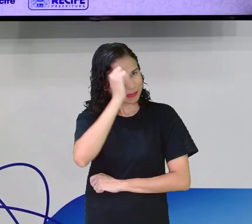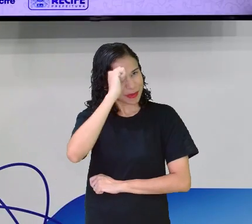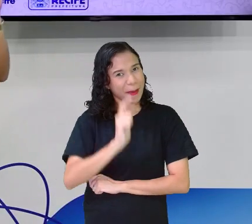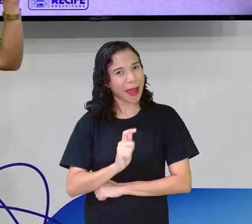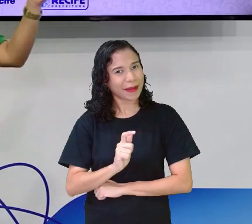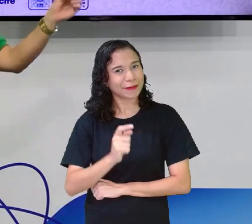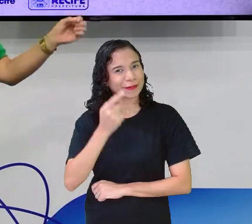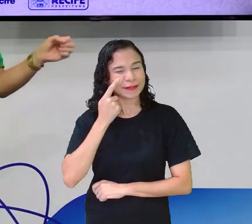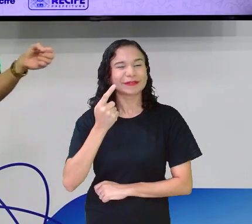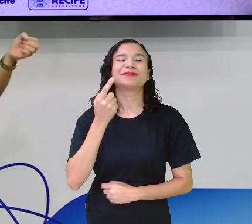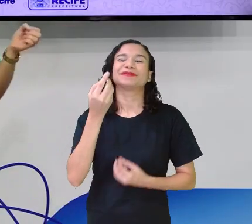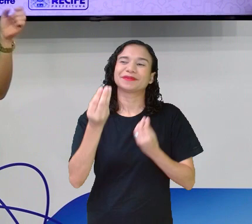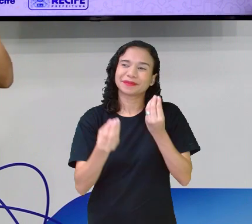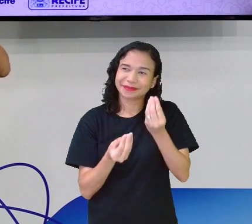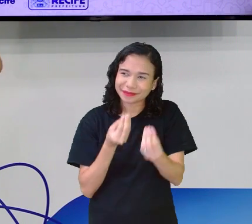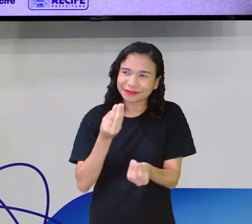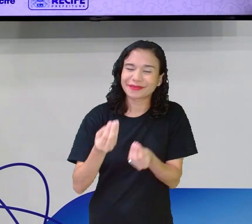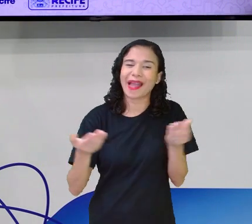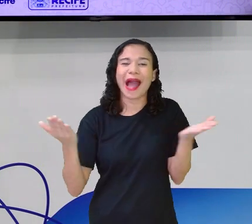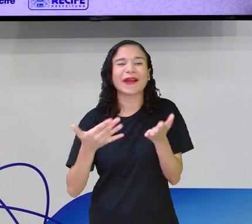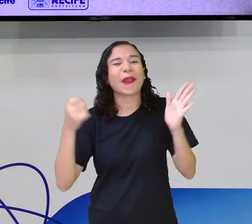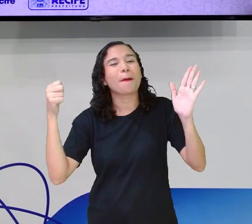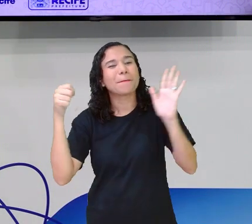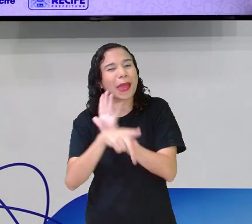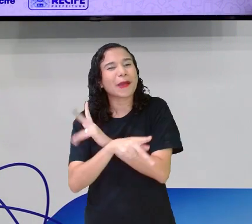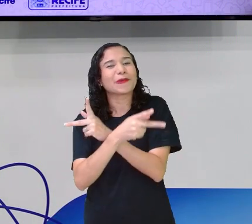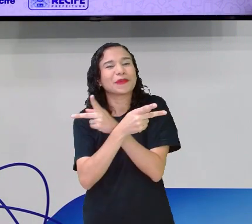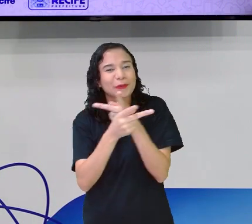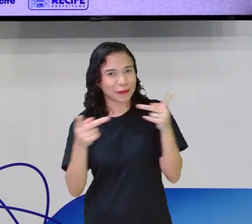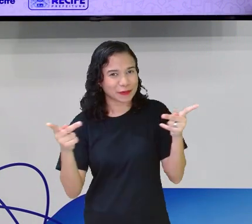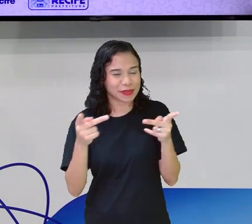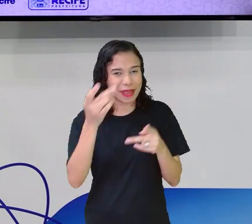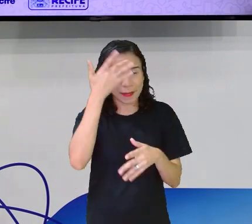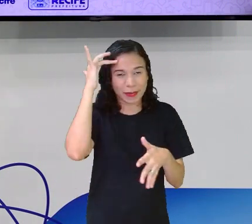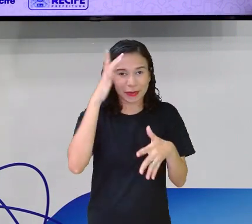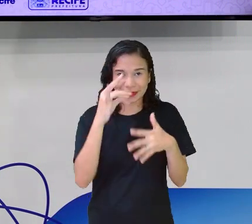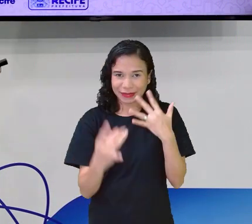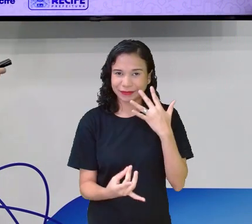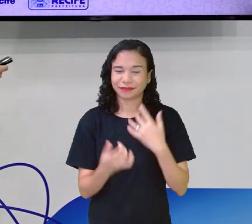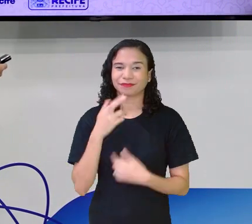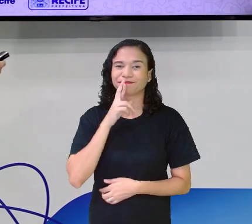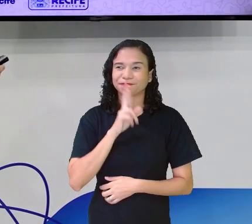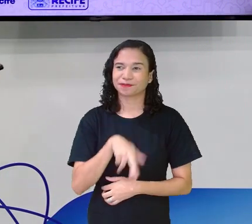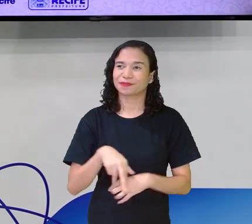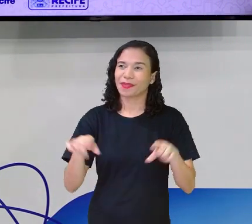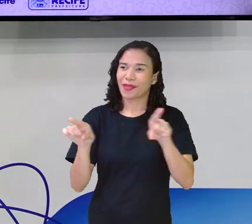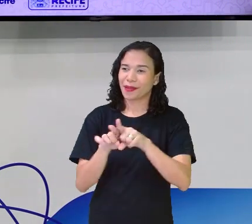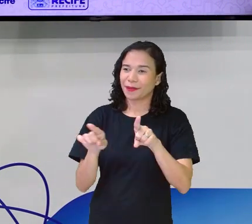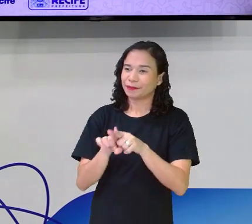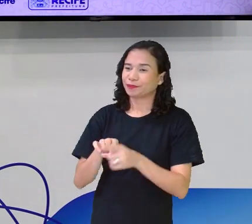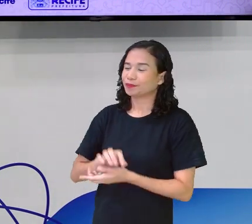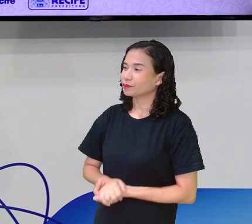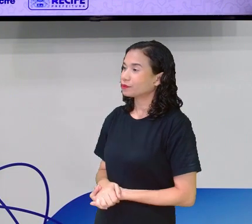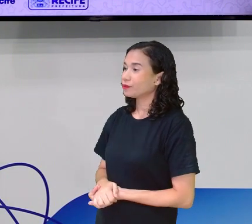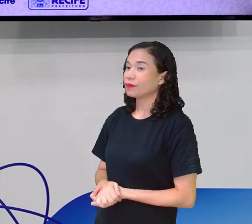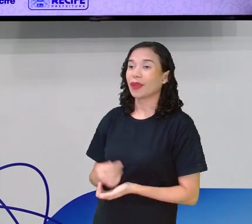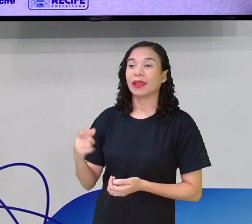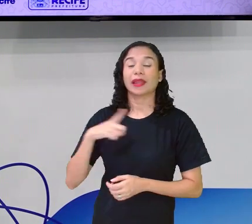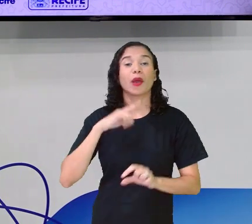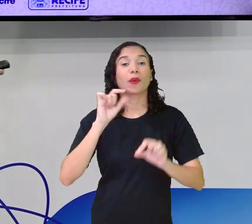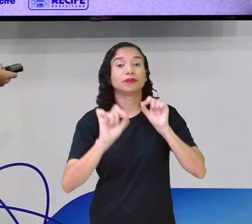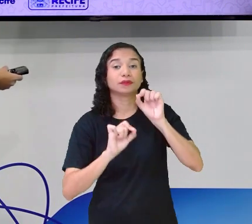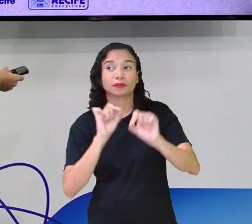hein? Pegando o gancho, eu vou fazer a pergunta para que outras pessoas consigam responder também. Eu tenho